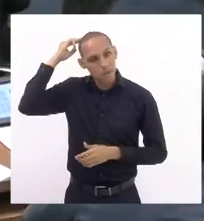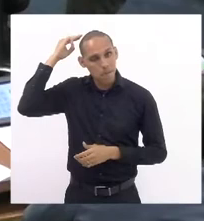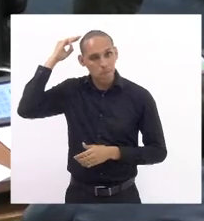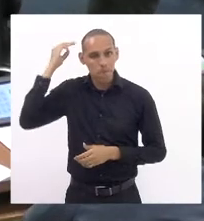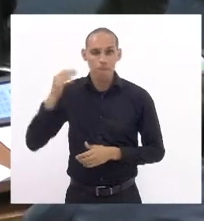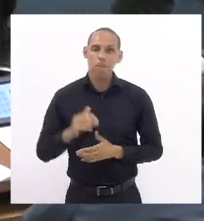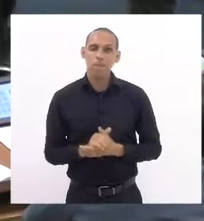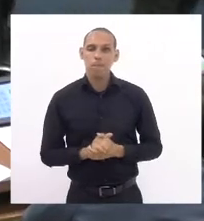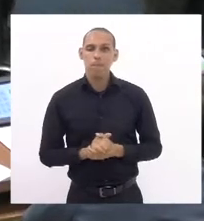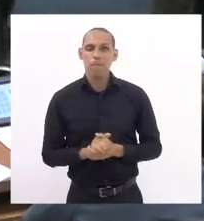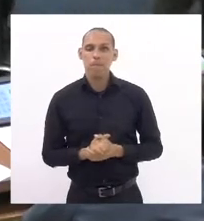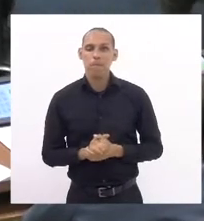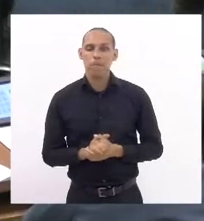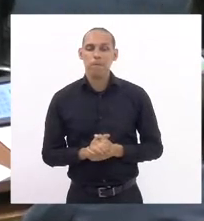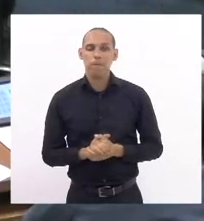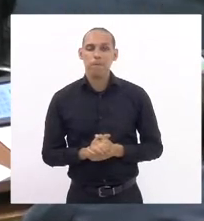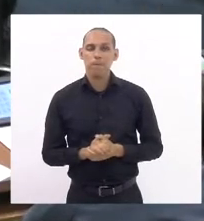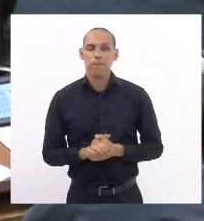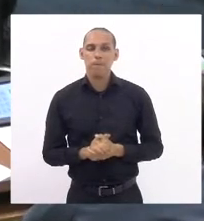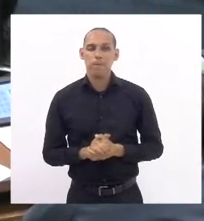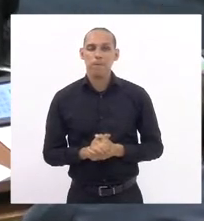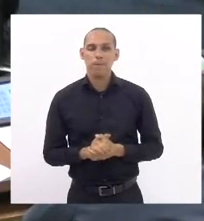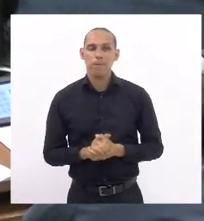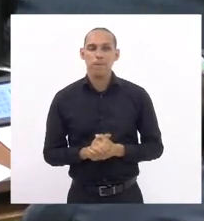Deputado Márcio Pacheco.